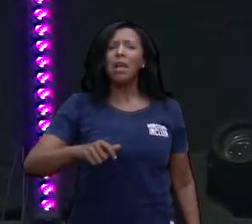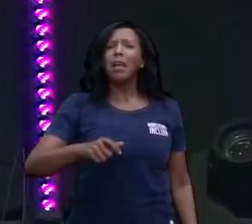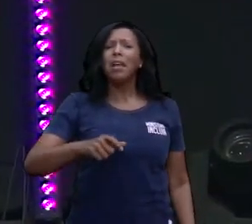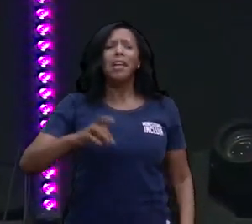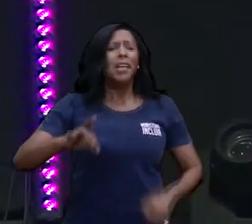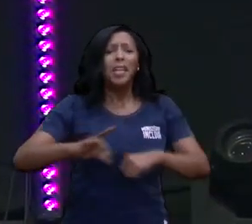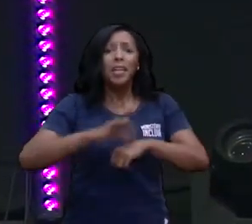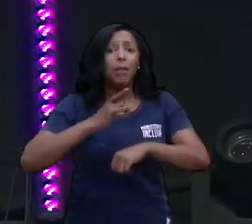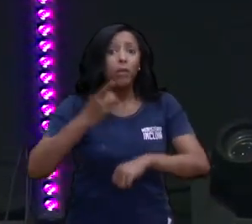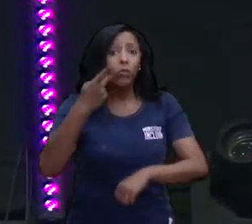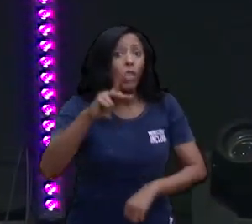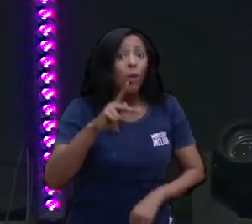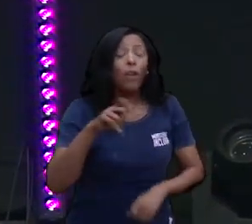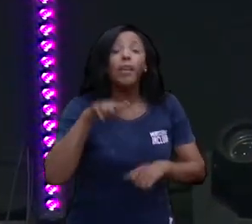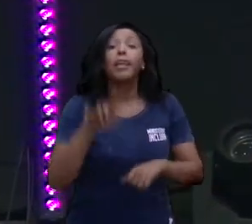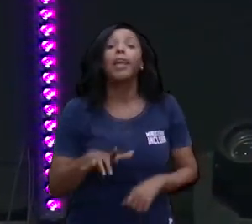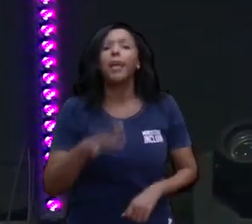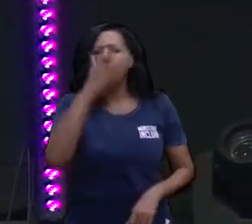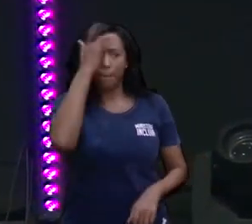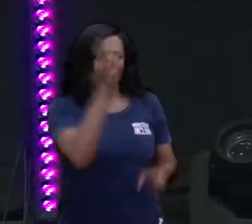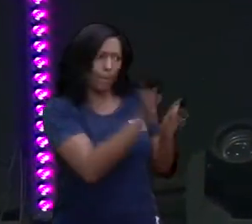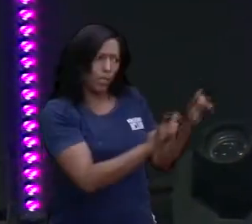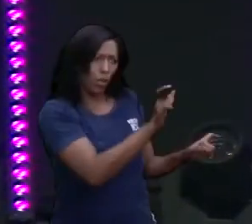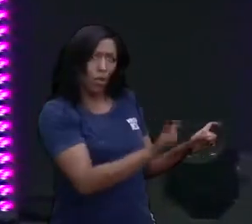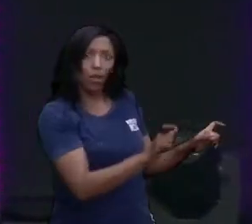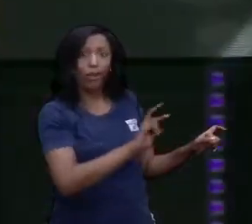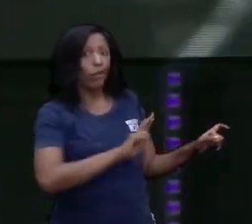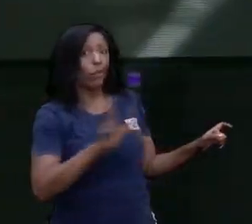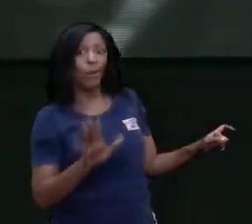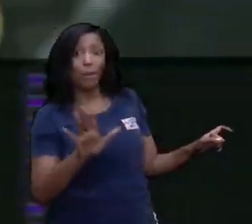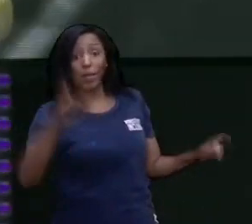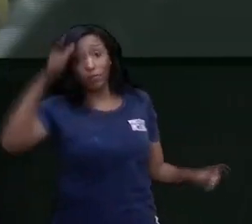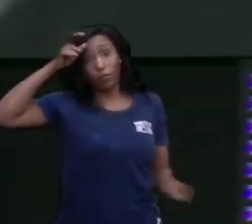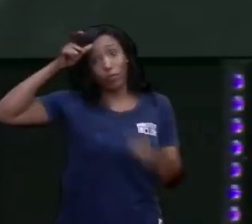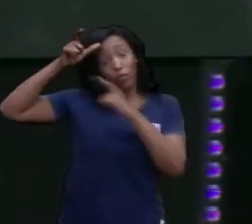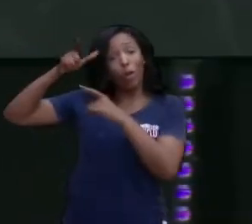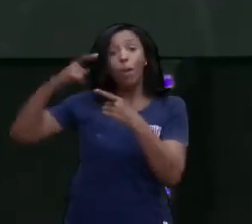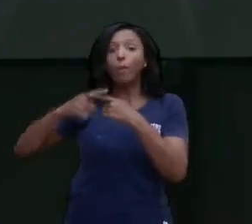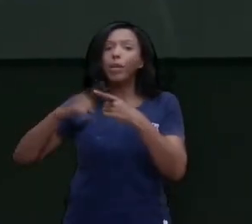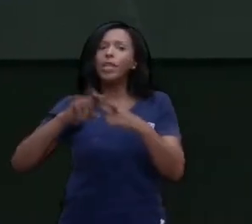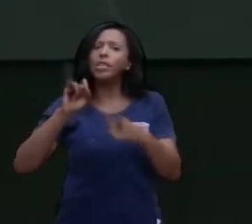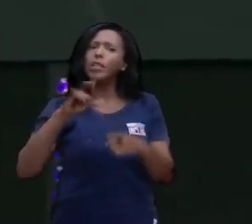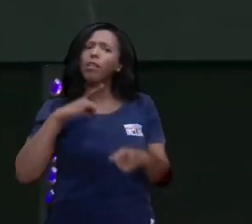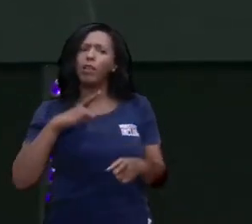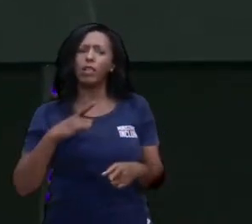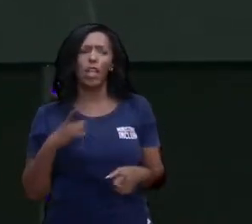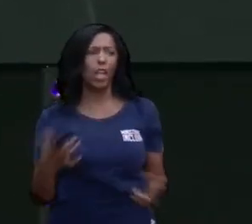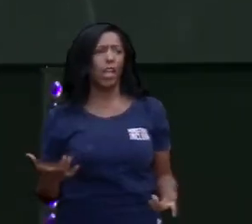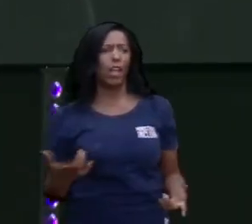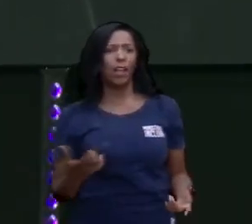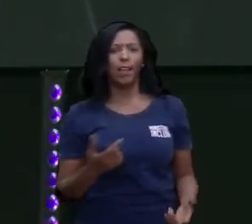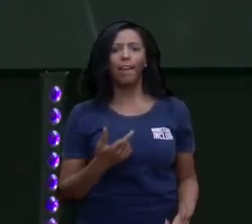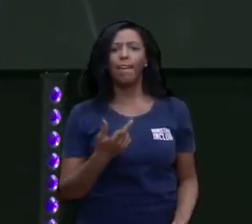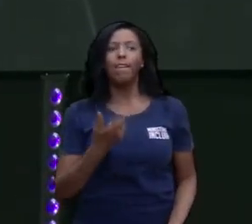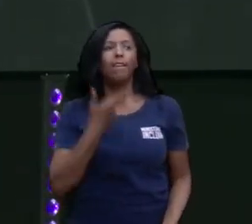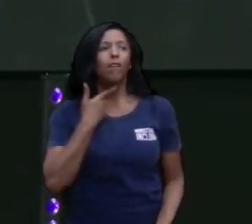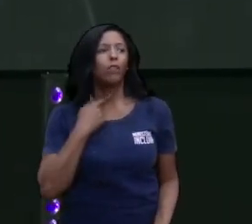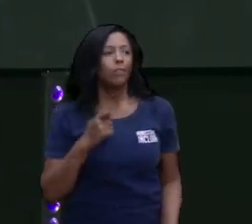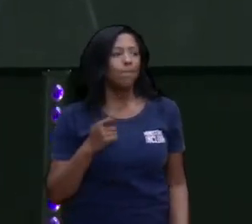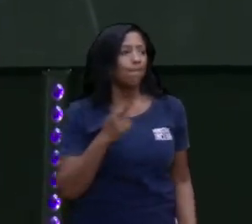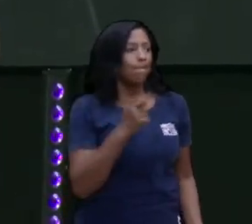não é a pessoa que fez isso senão você vai criar um monstro de você que é um desejo de Vingança de uma